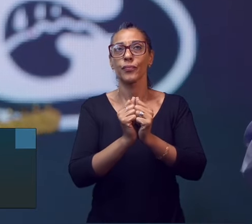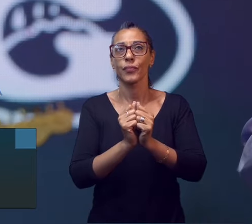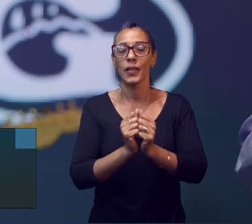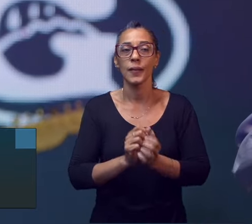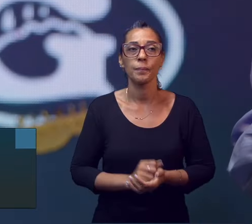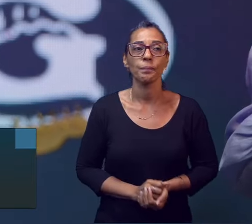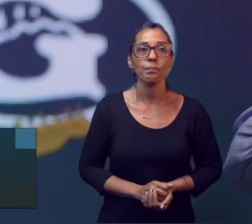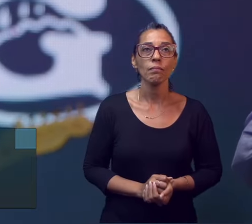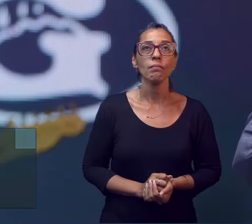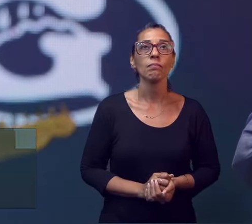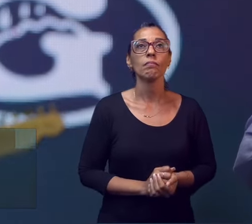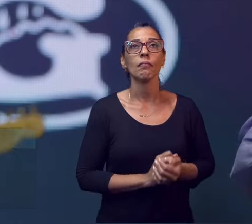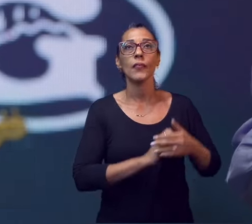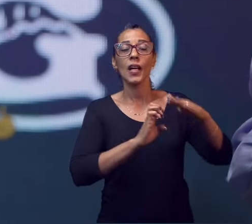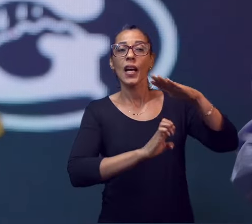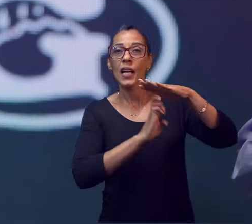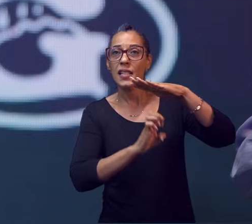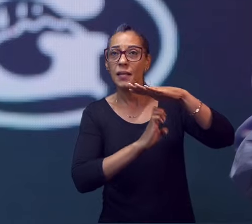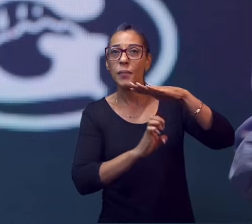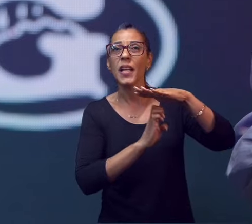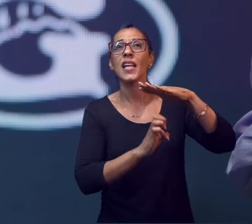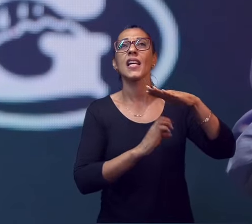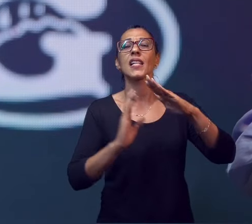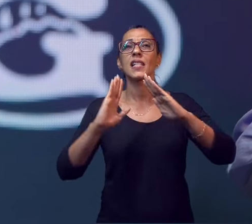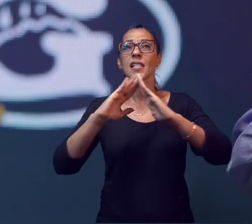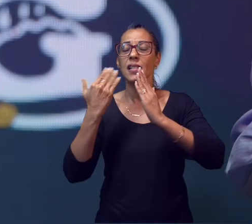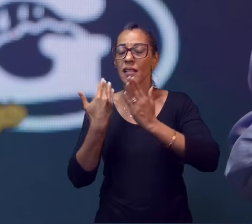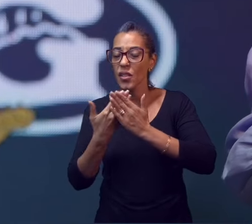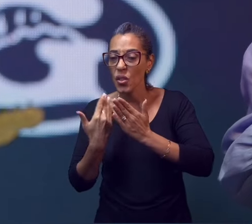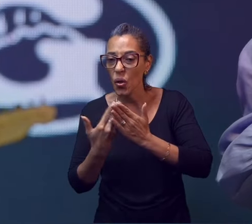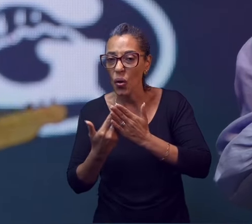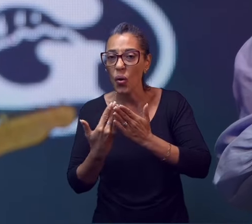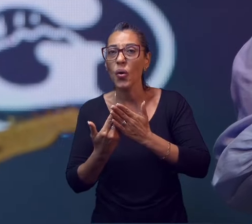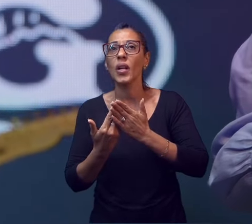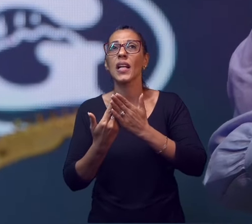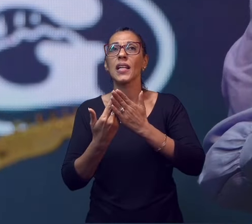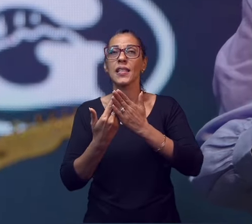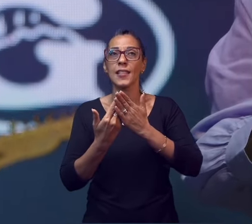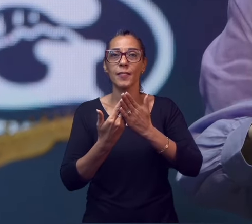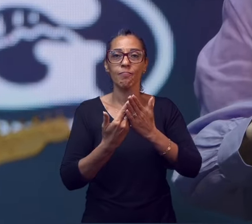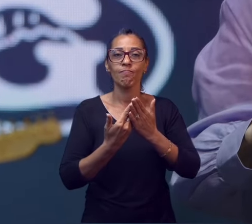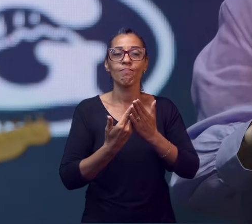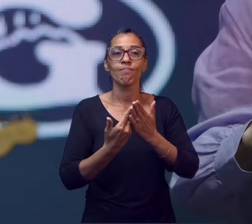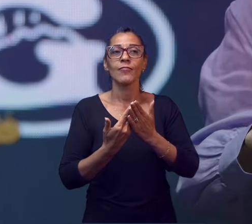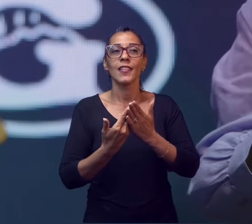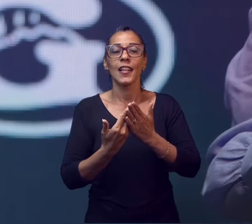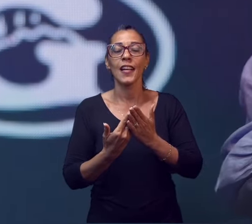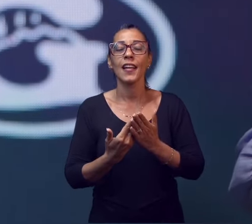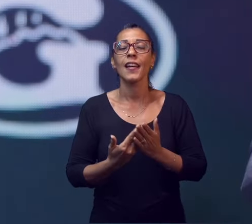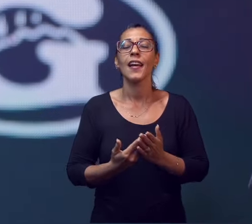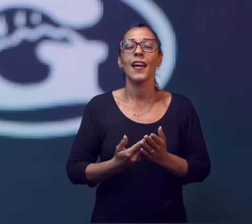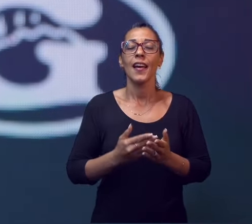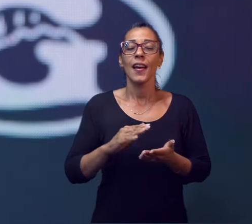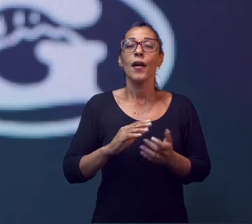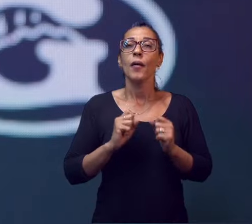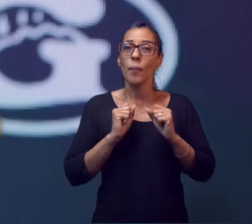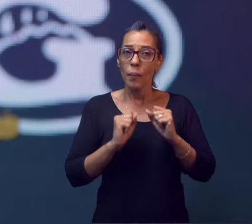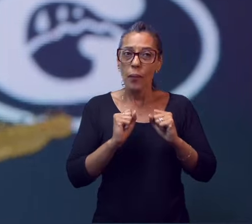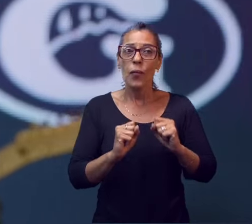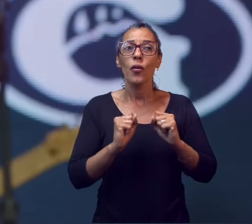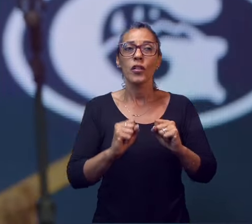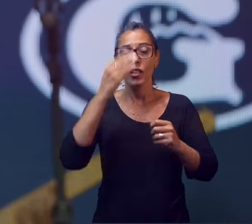aqueles que é os estudantes e vamos em nome de Jesus ter um ano maravilhoso já prepare-se para